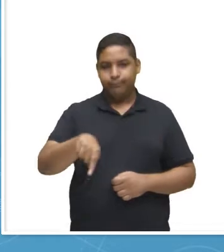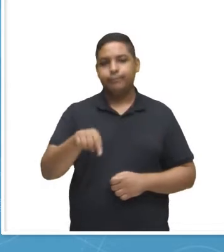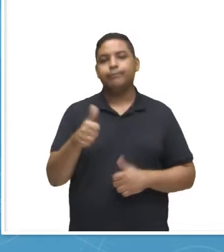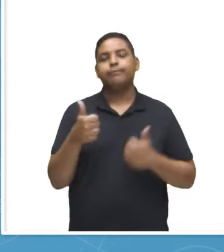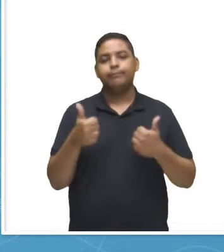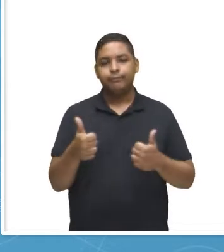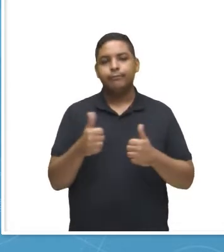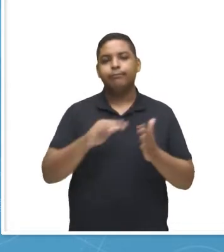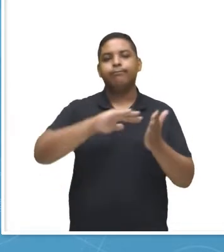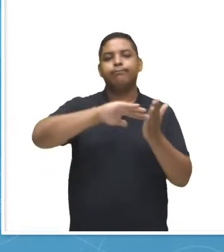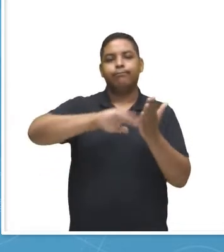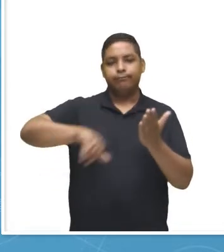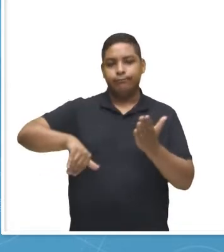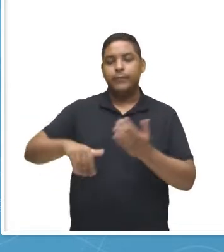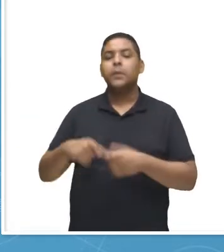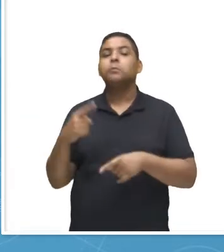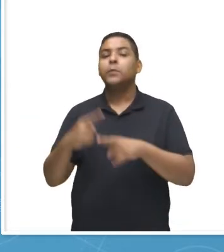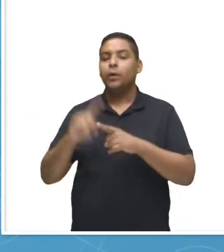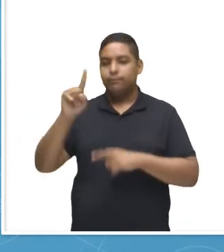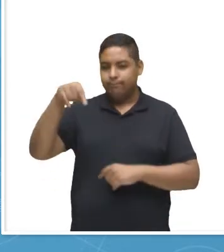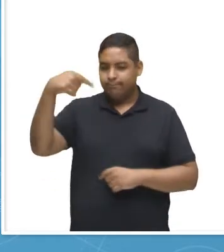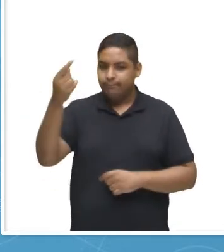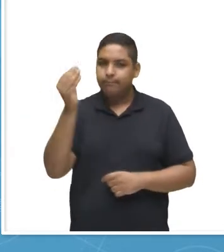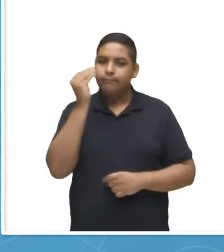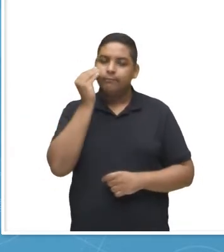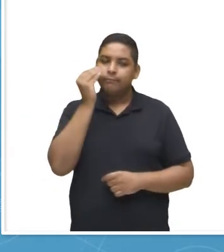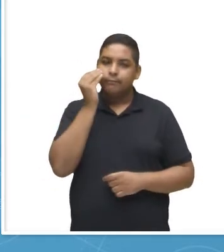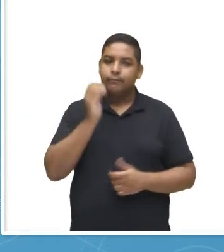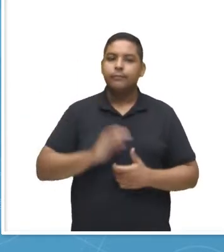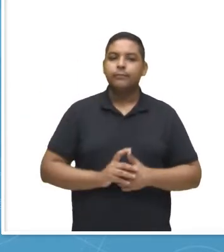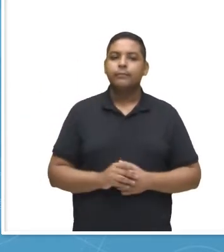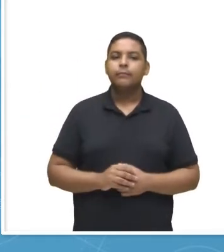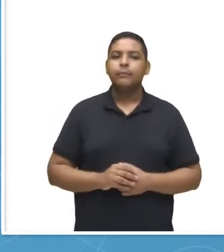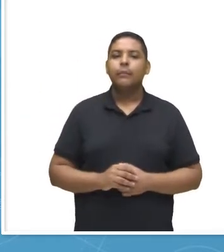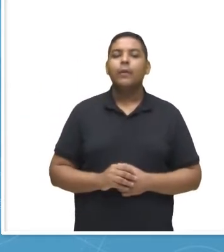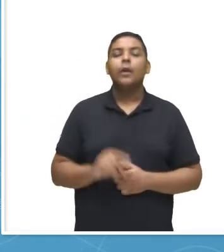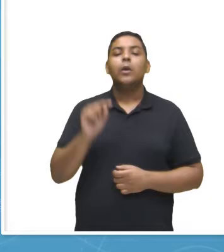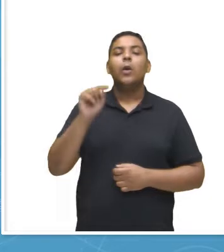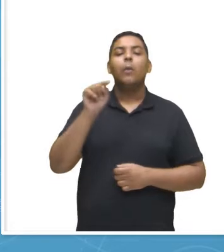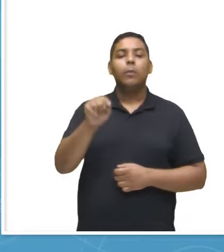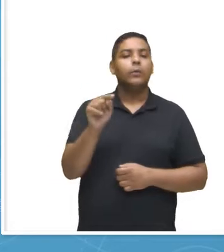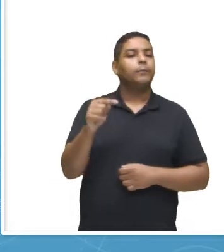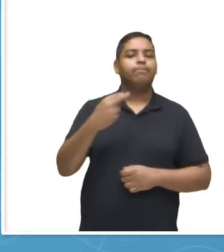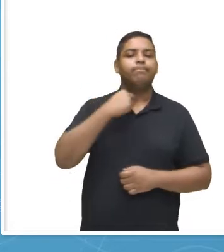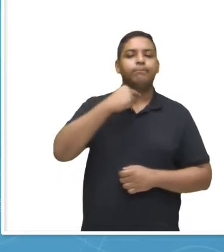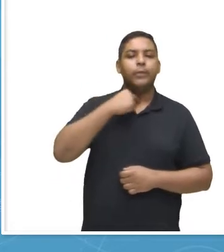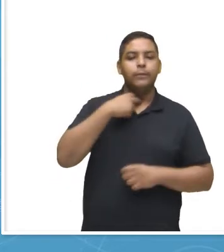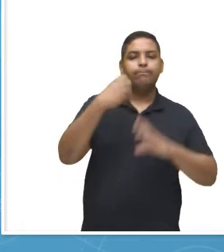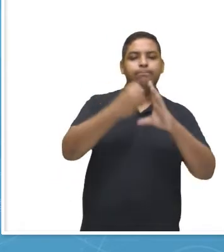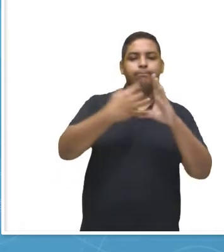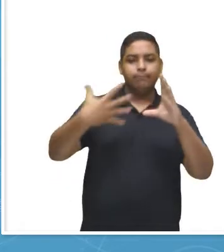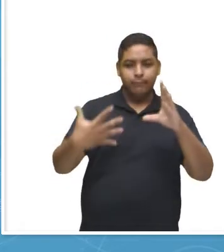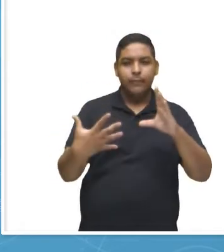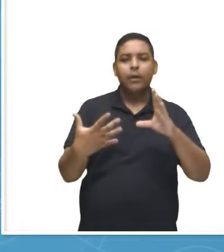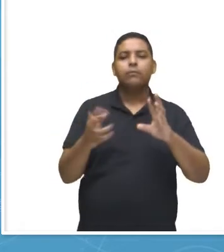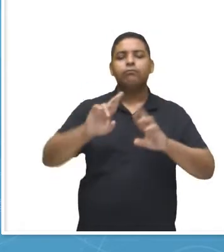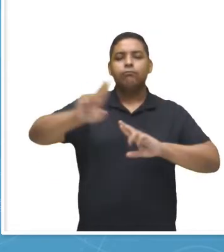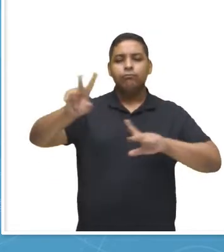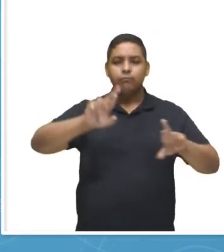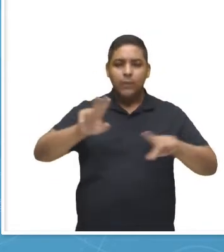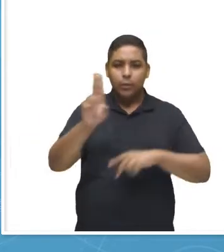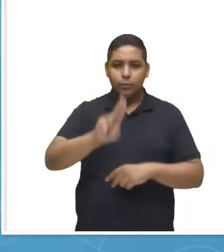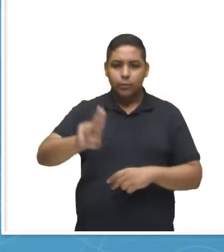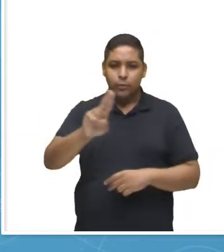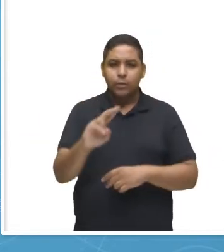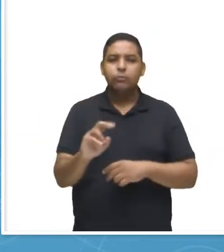Lá na frente nós vamos saber por quê. O ponto não pode ser definido, mas algumas de suas características podem ser usadas para diferenciá-lo de outras